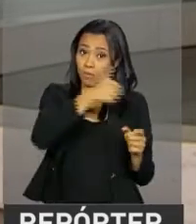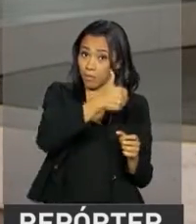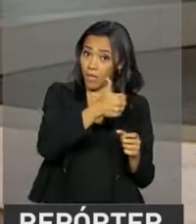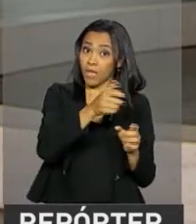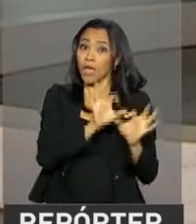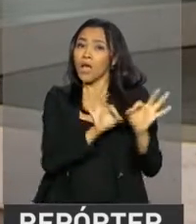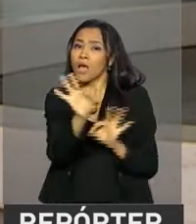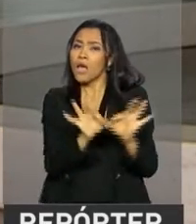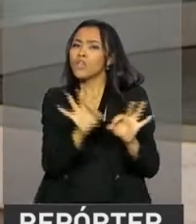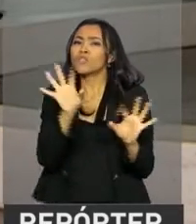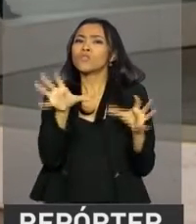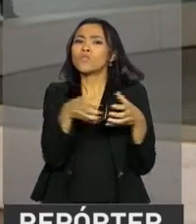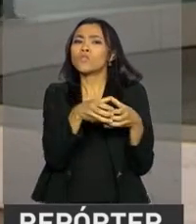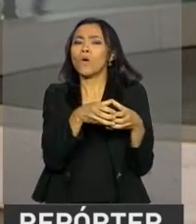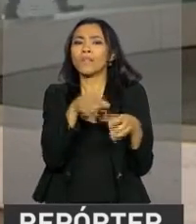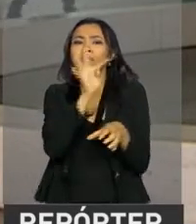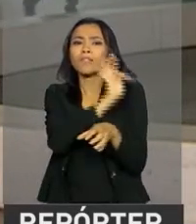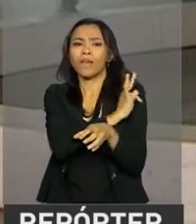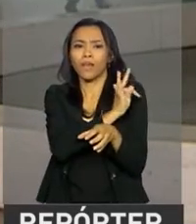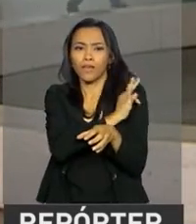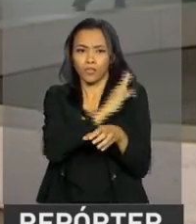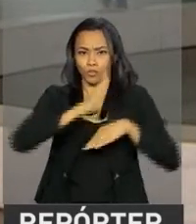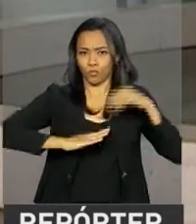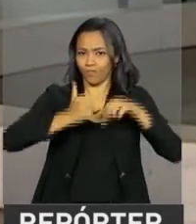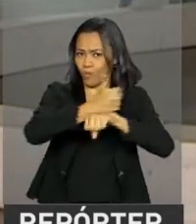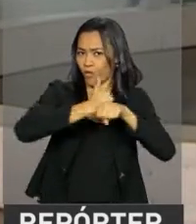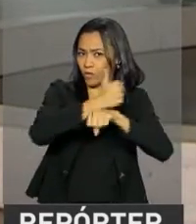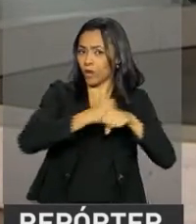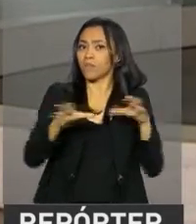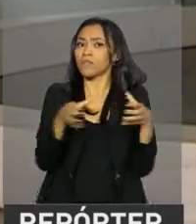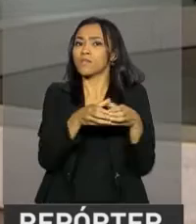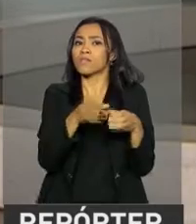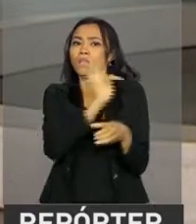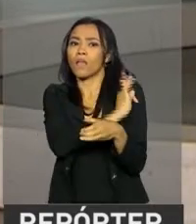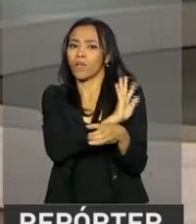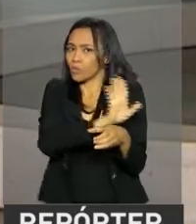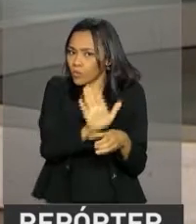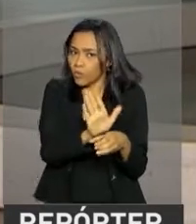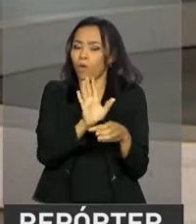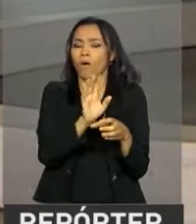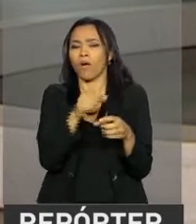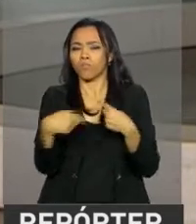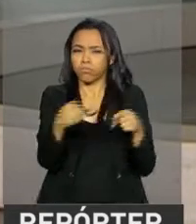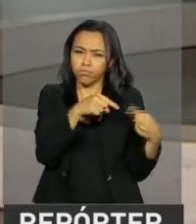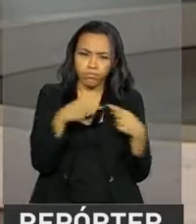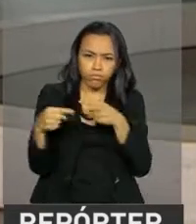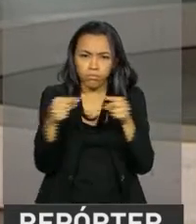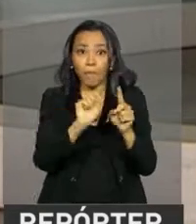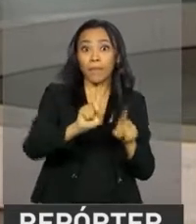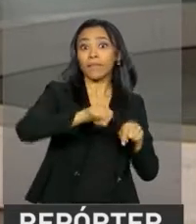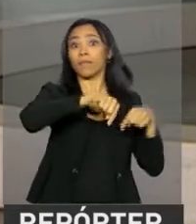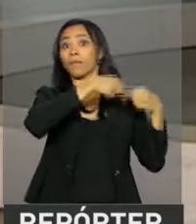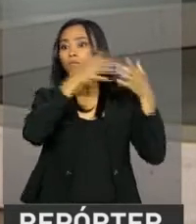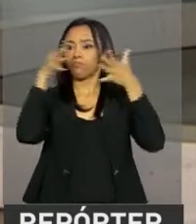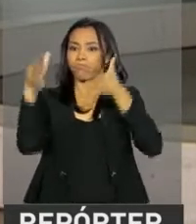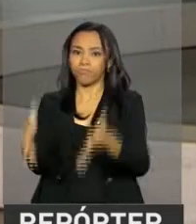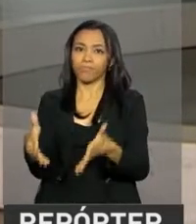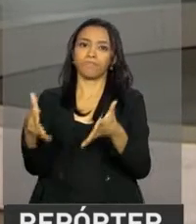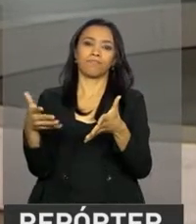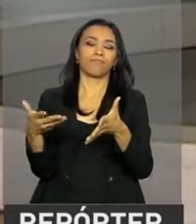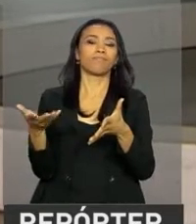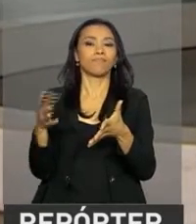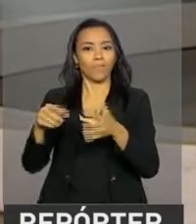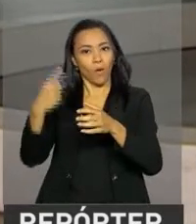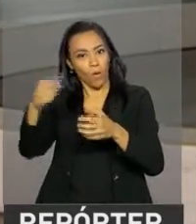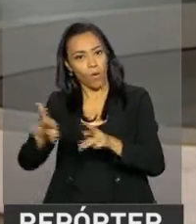com técnicos dos governos desses seis países. Eles estão discutindo justamente a questão da segurança nas fronteiras e também o combate a